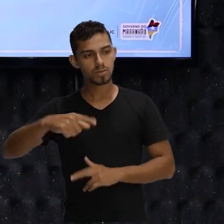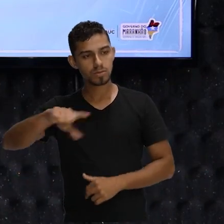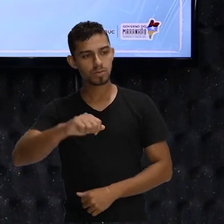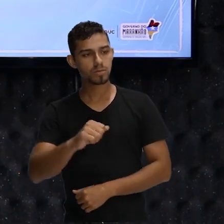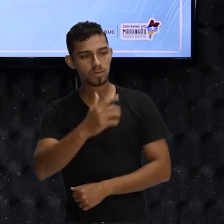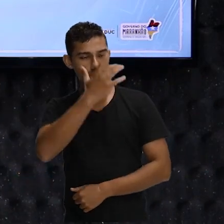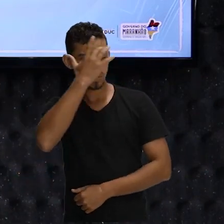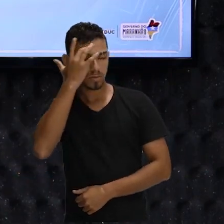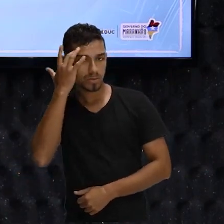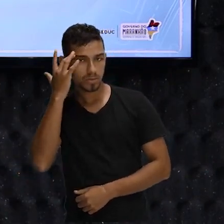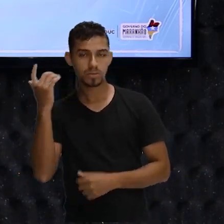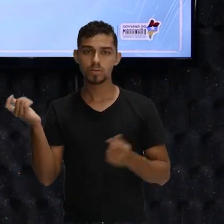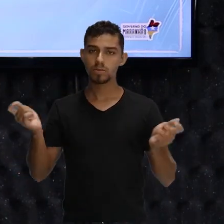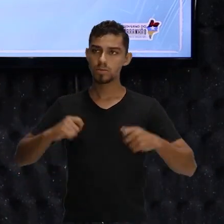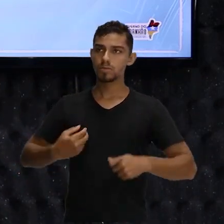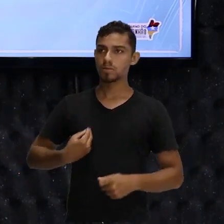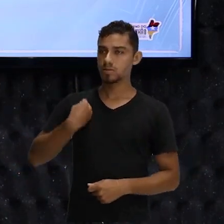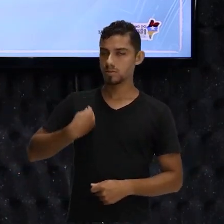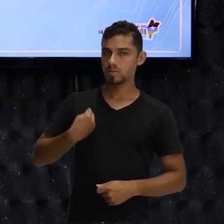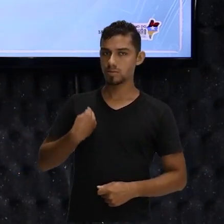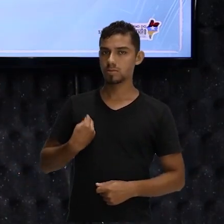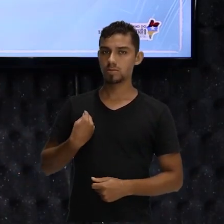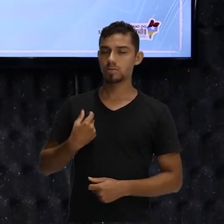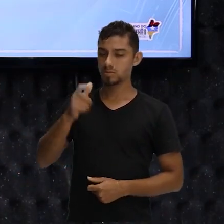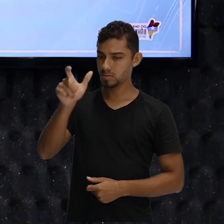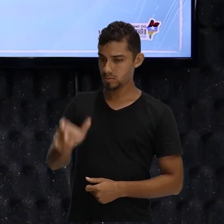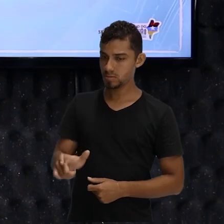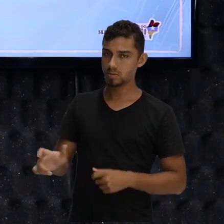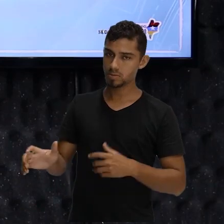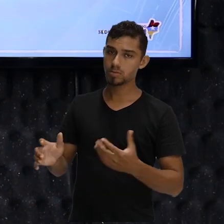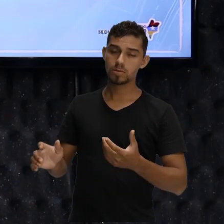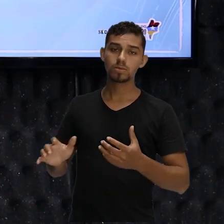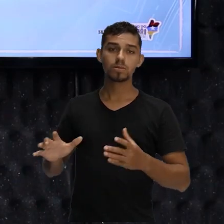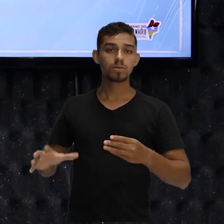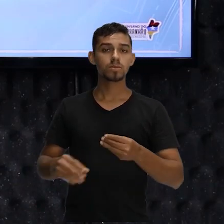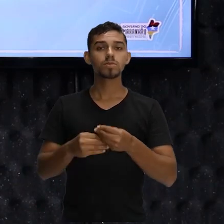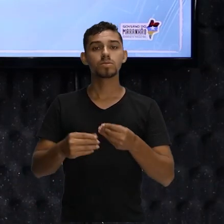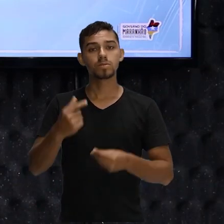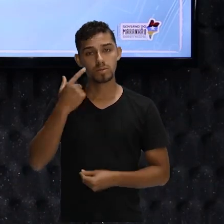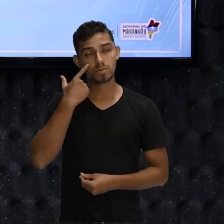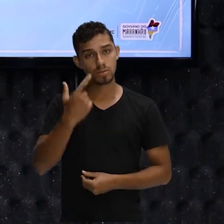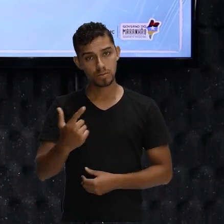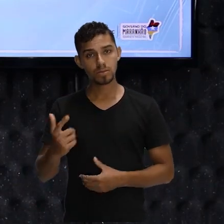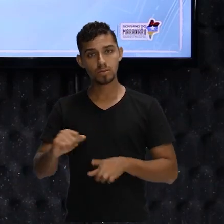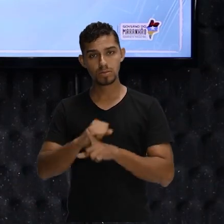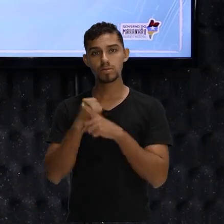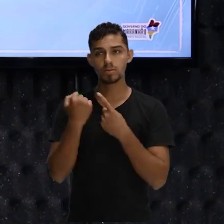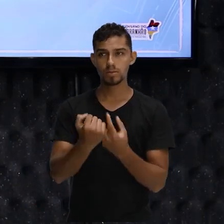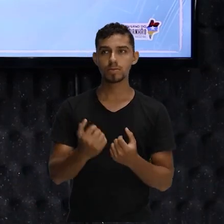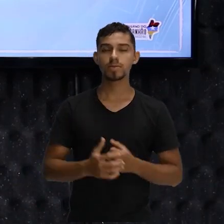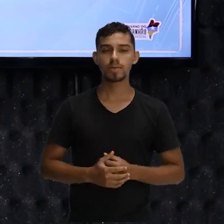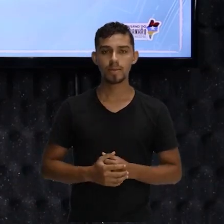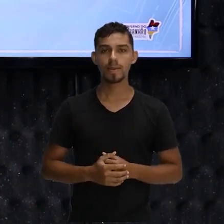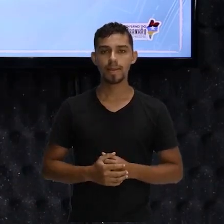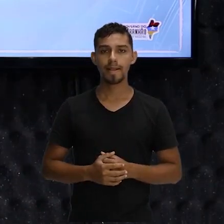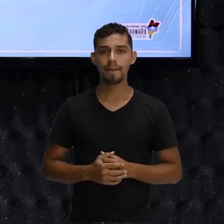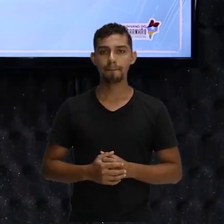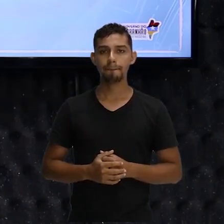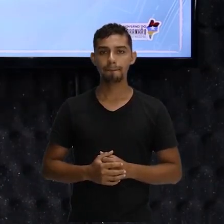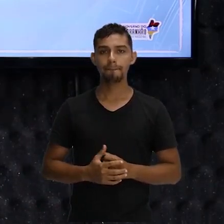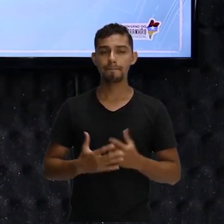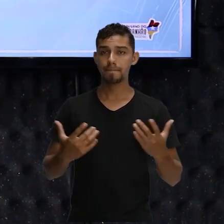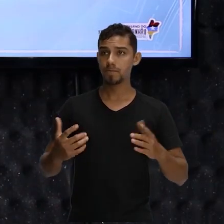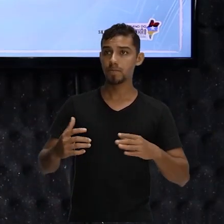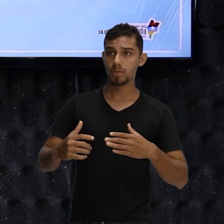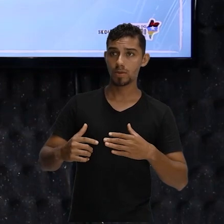cada pessoa que ocupa ali determinado status ou condição ou posição social. O status de